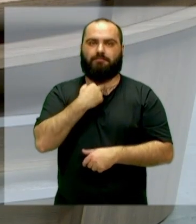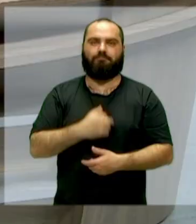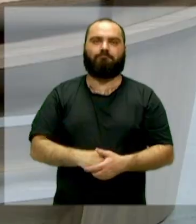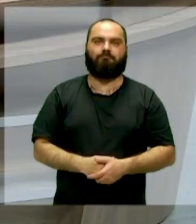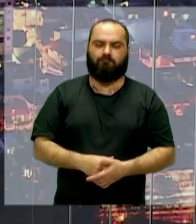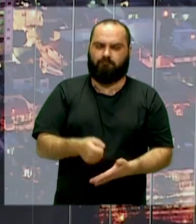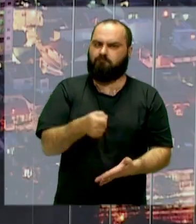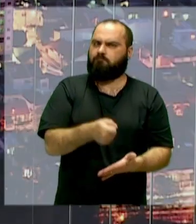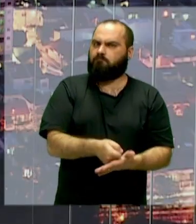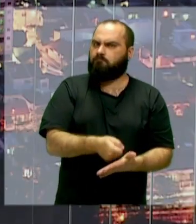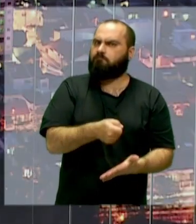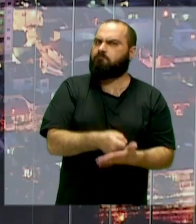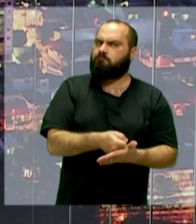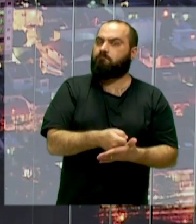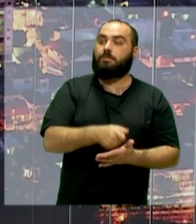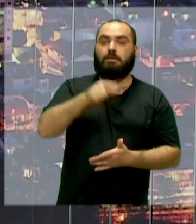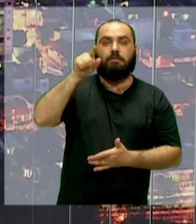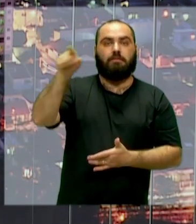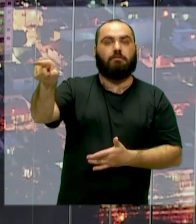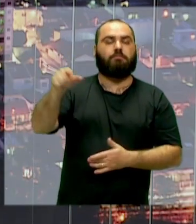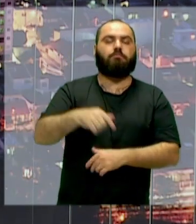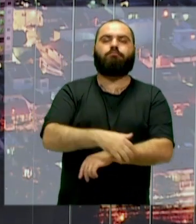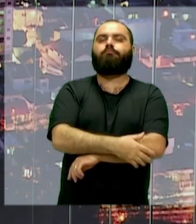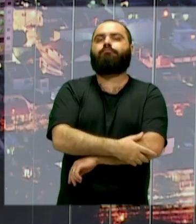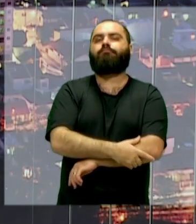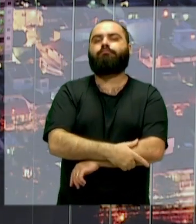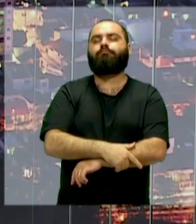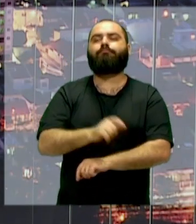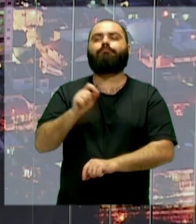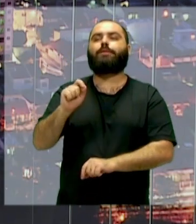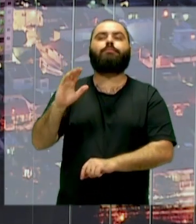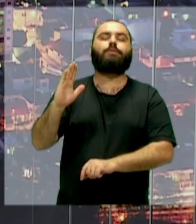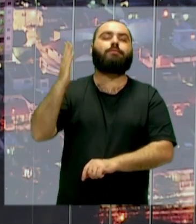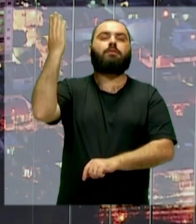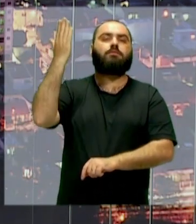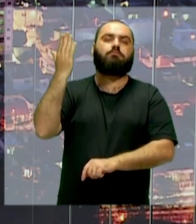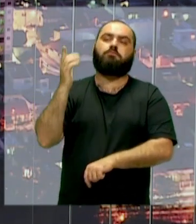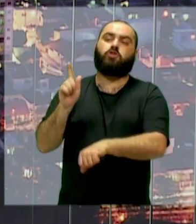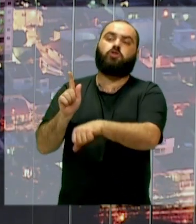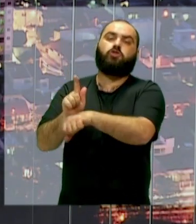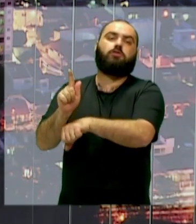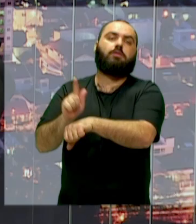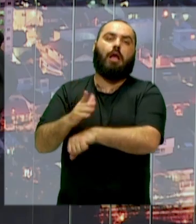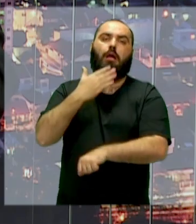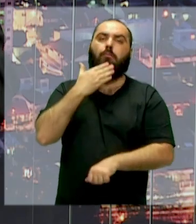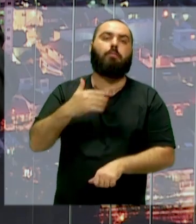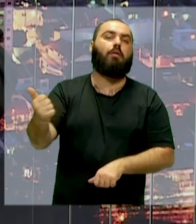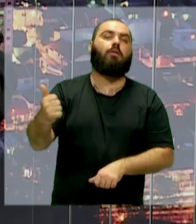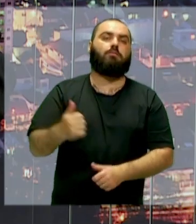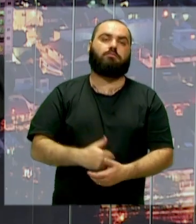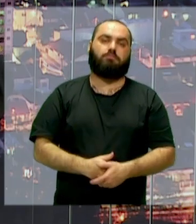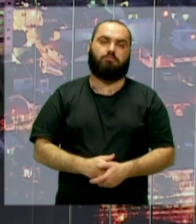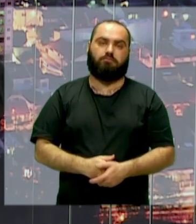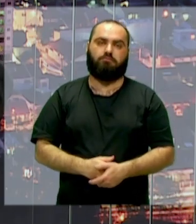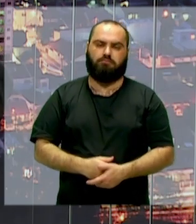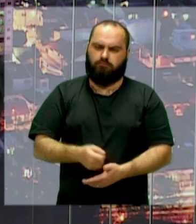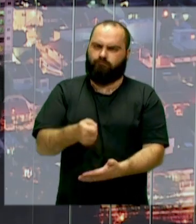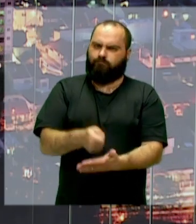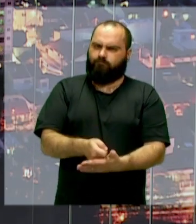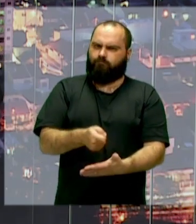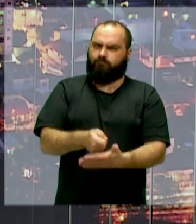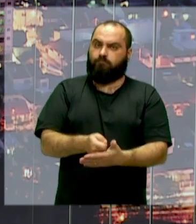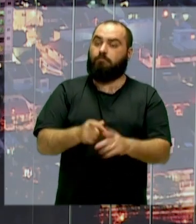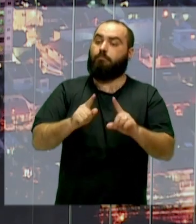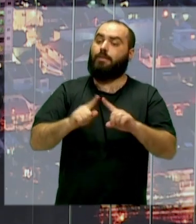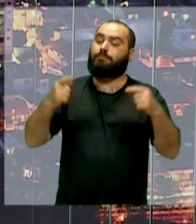muito rígido mas assim o que que acontece com isso Você tem uma gestão melhor mesmo que seja uma coisa muito rígida mas às